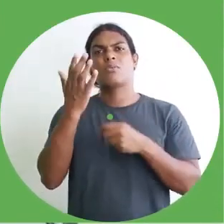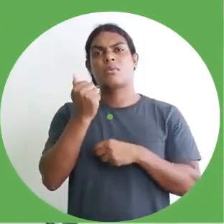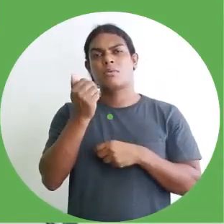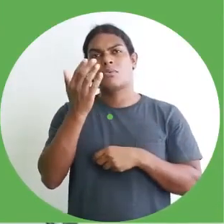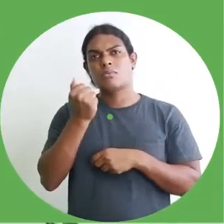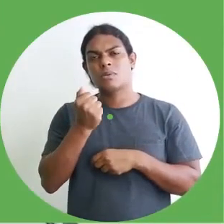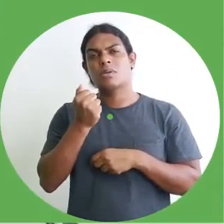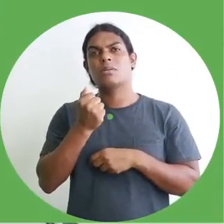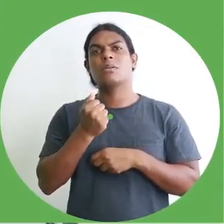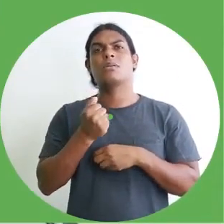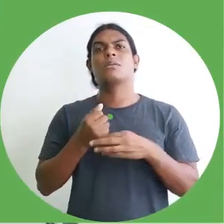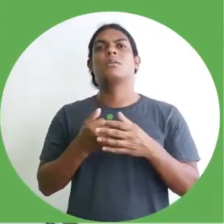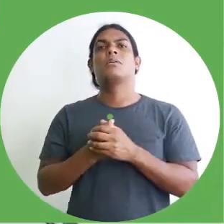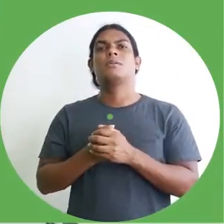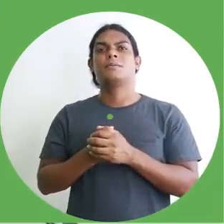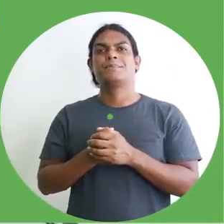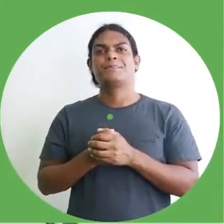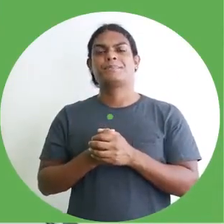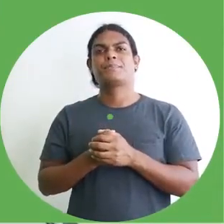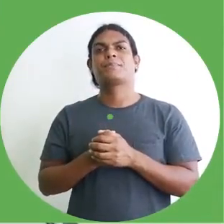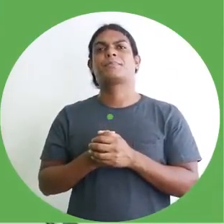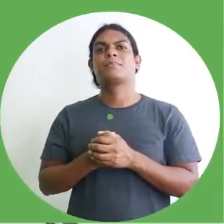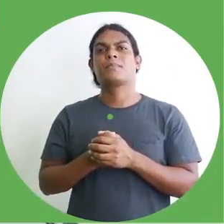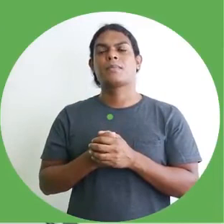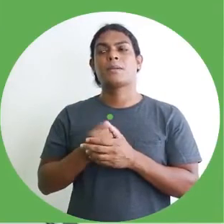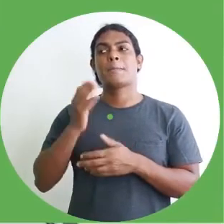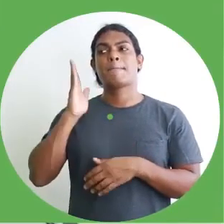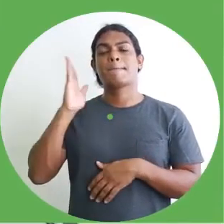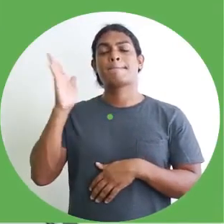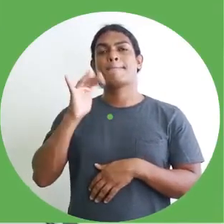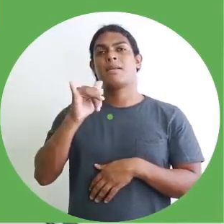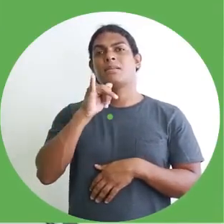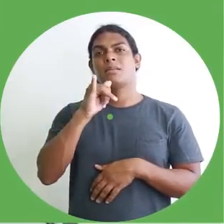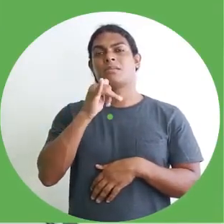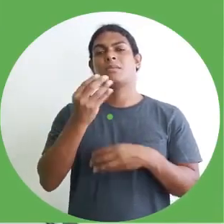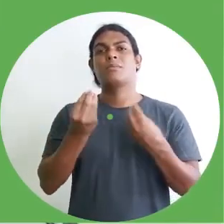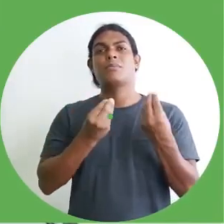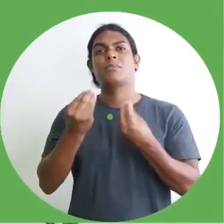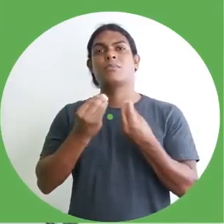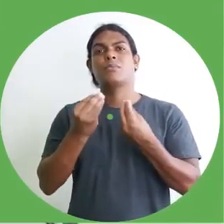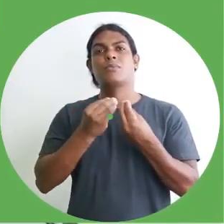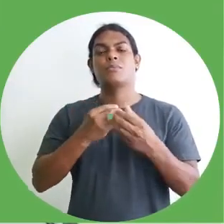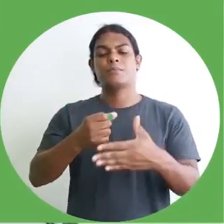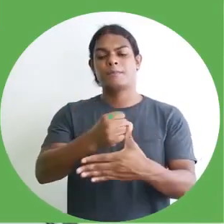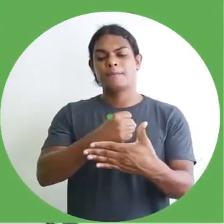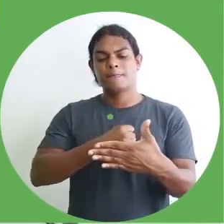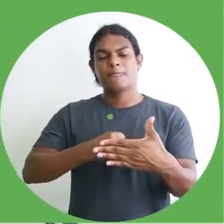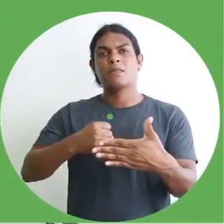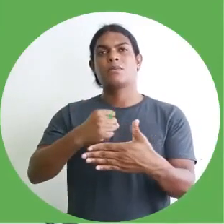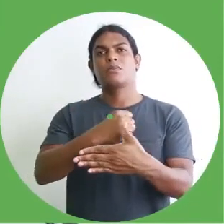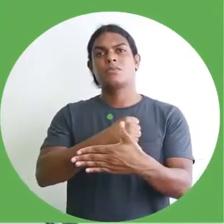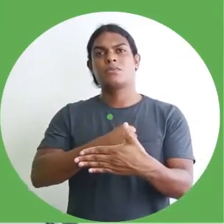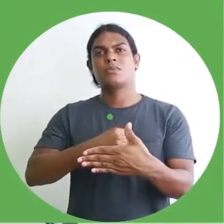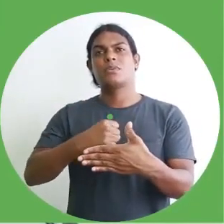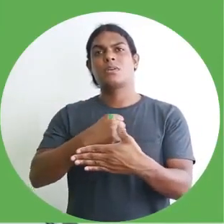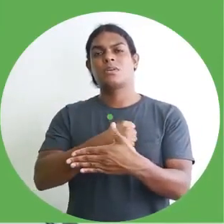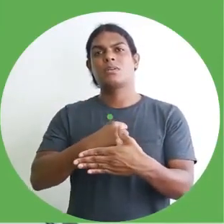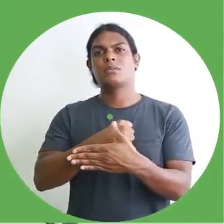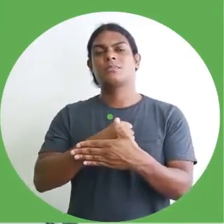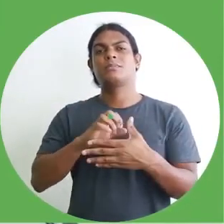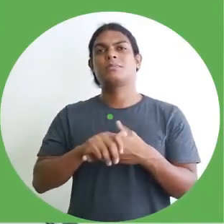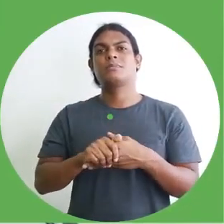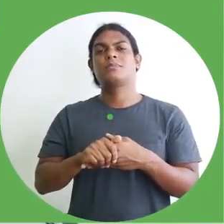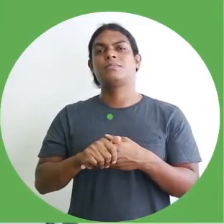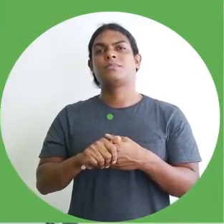aí é como cozinhar a salsicha, né? E para a criança, então é uma prancha culinária. E uma prancha importantíssima que vai servir para o